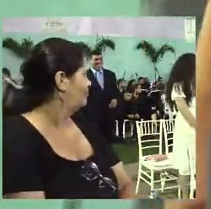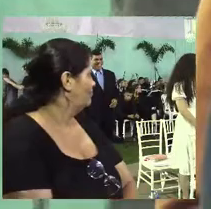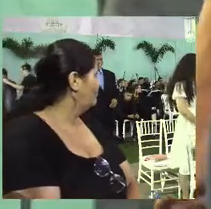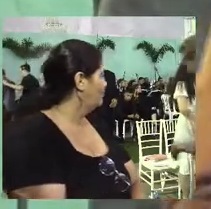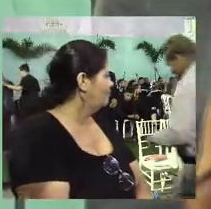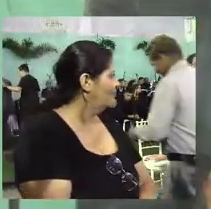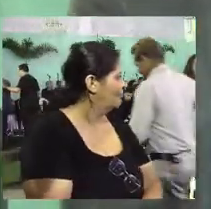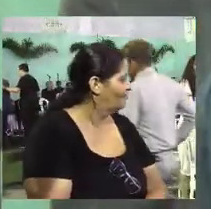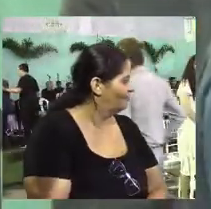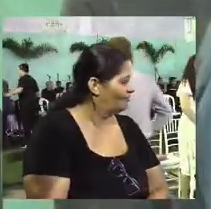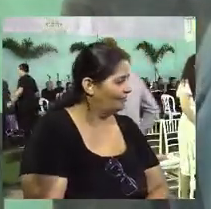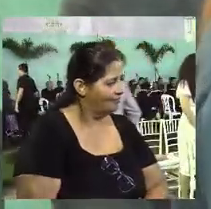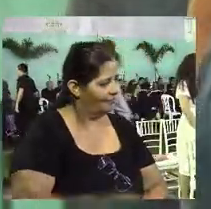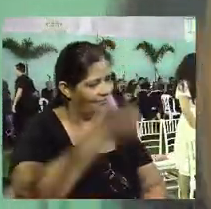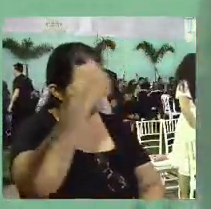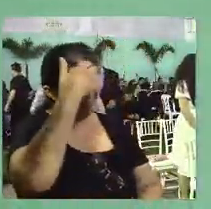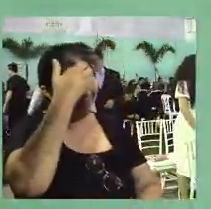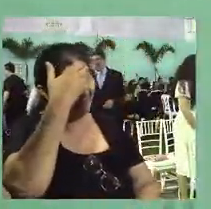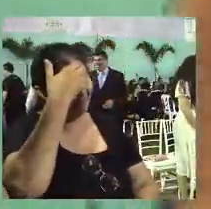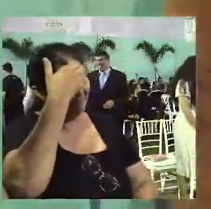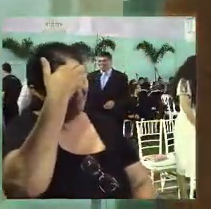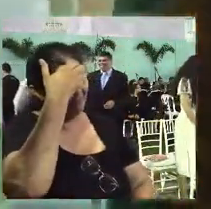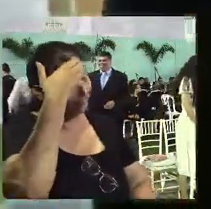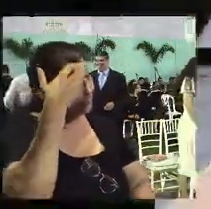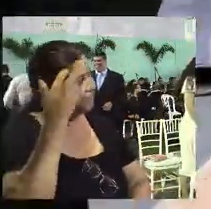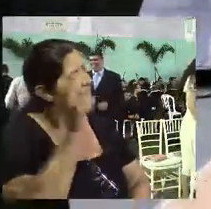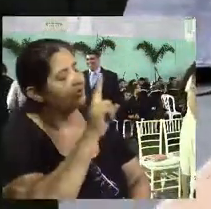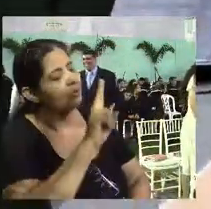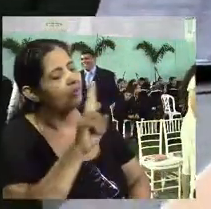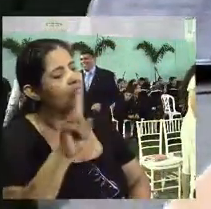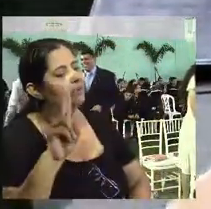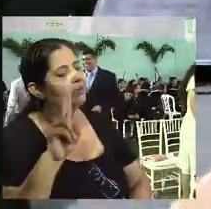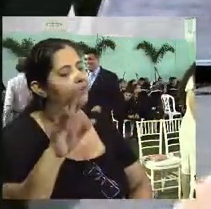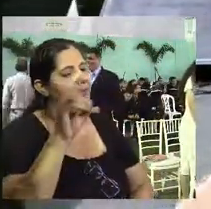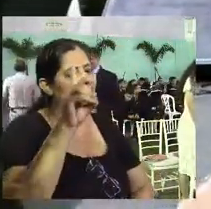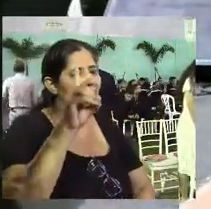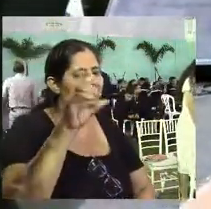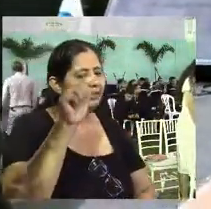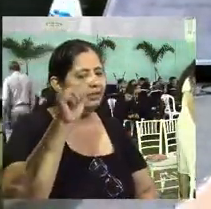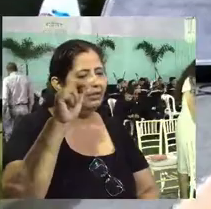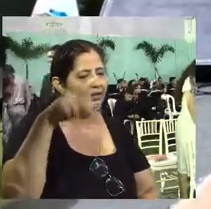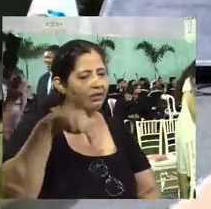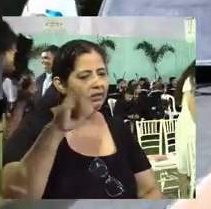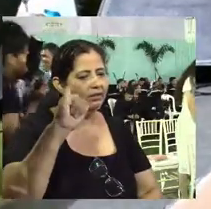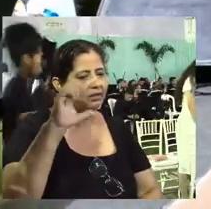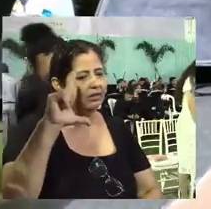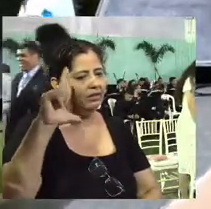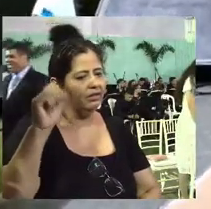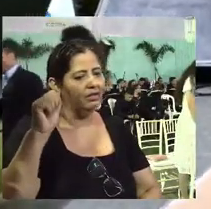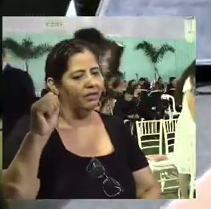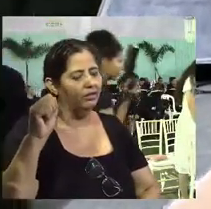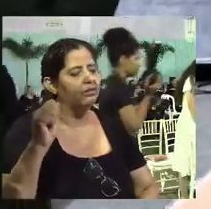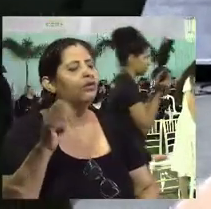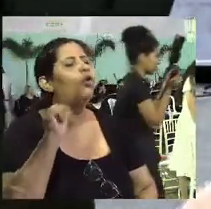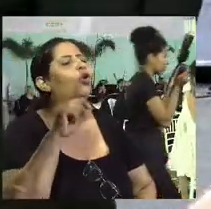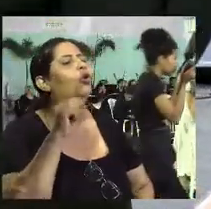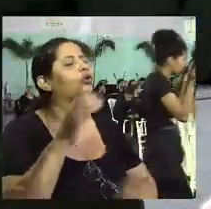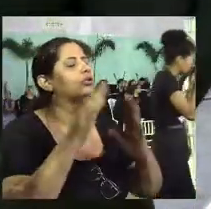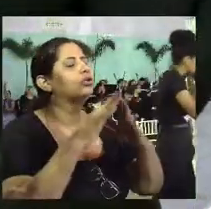só pode pregador e o senhor Qual o seu nome por favor eu sou congrega onde